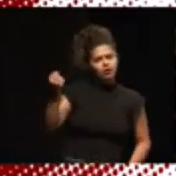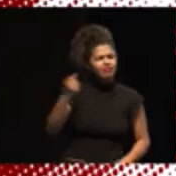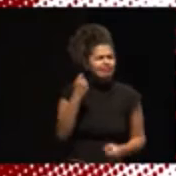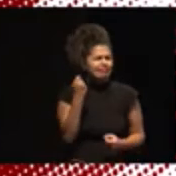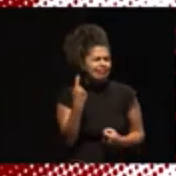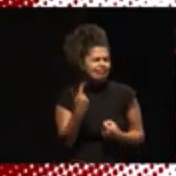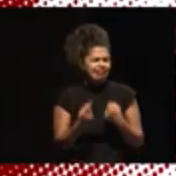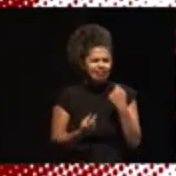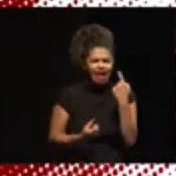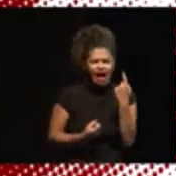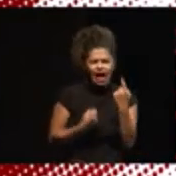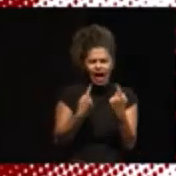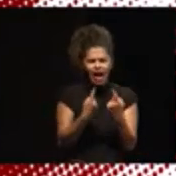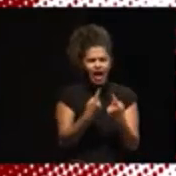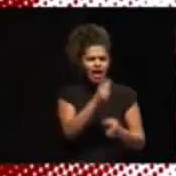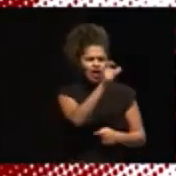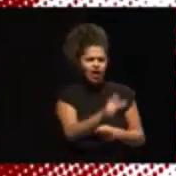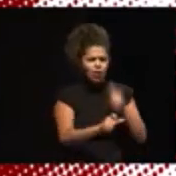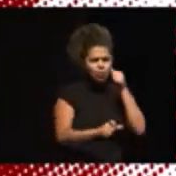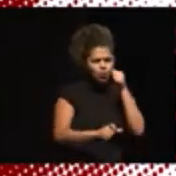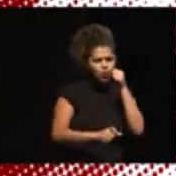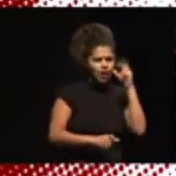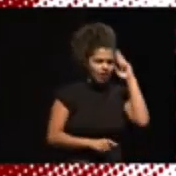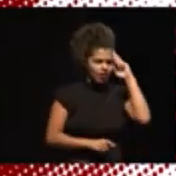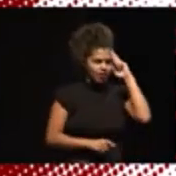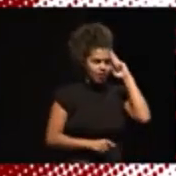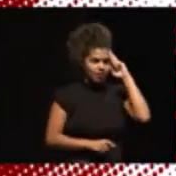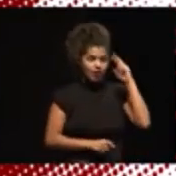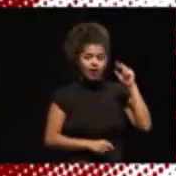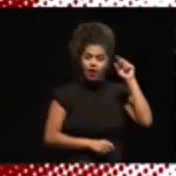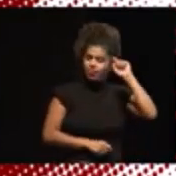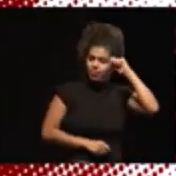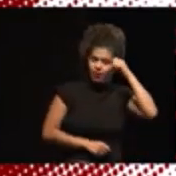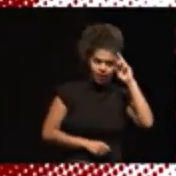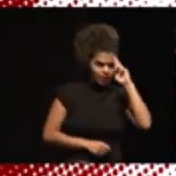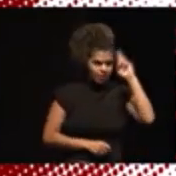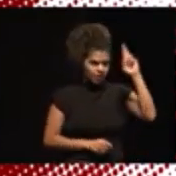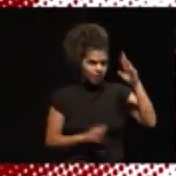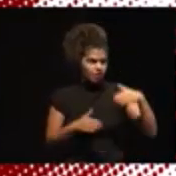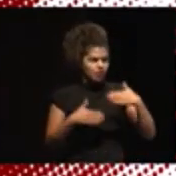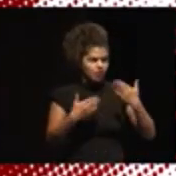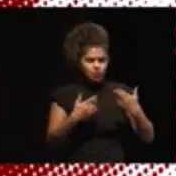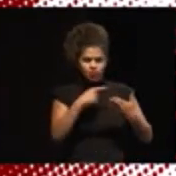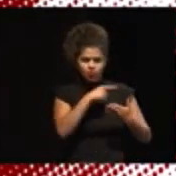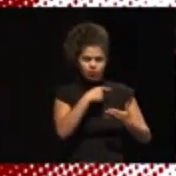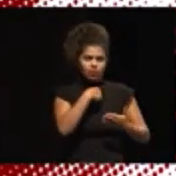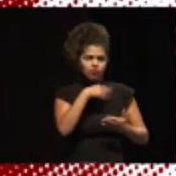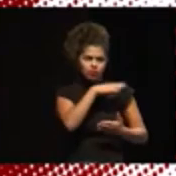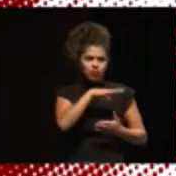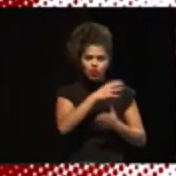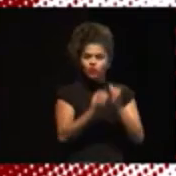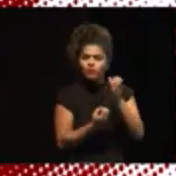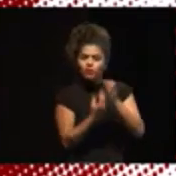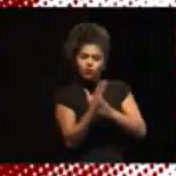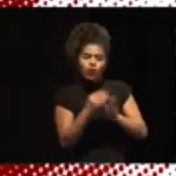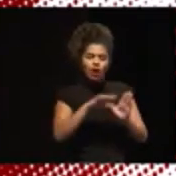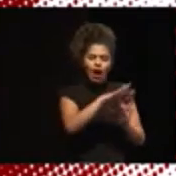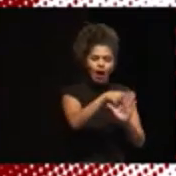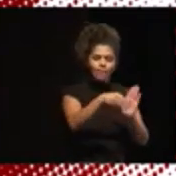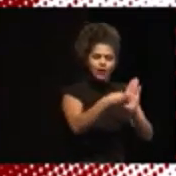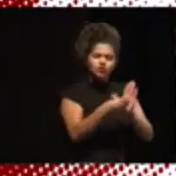E quando eu e a Laís Farias, que é uma mulher indígena, fundamos a Amazônia Real, a gente